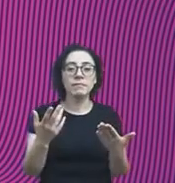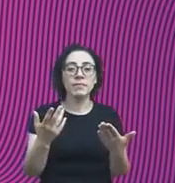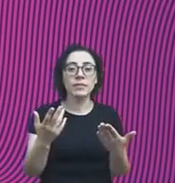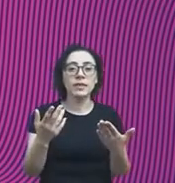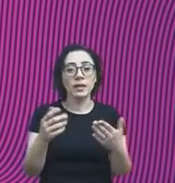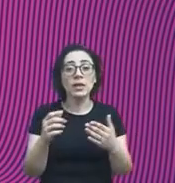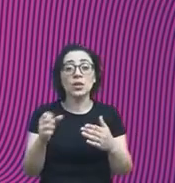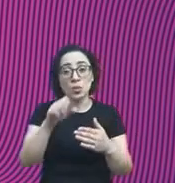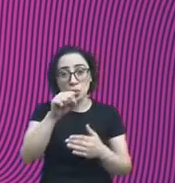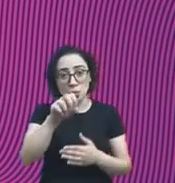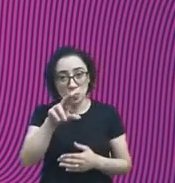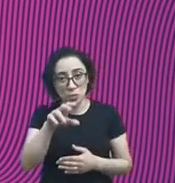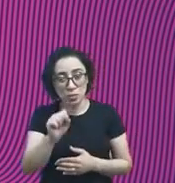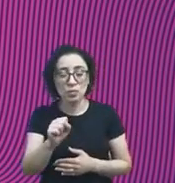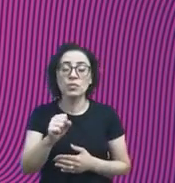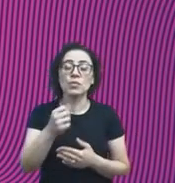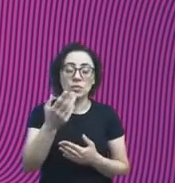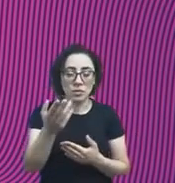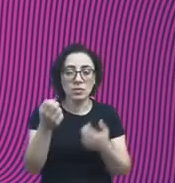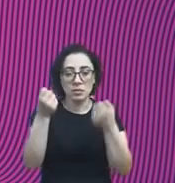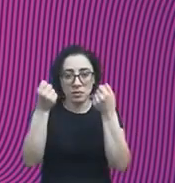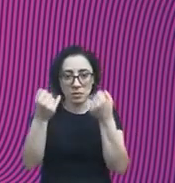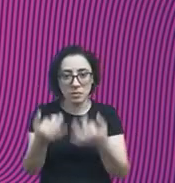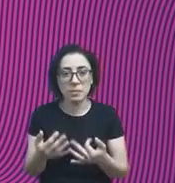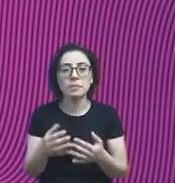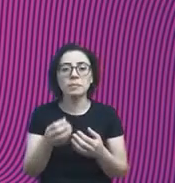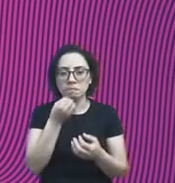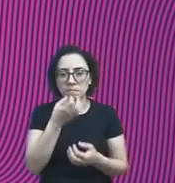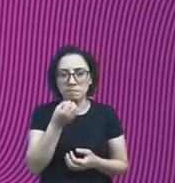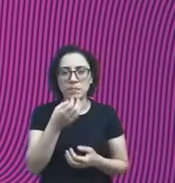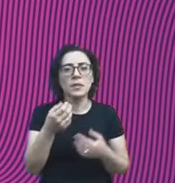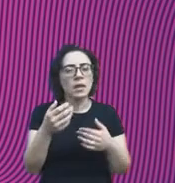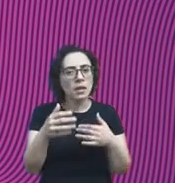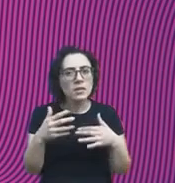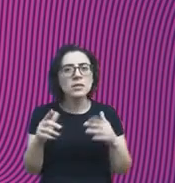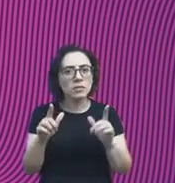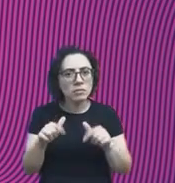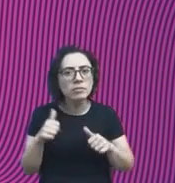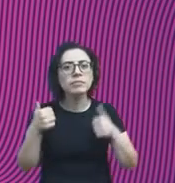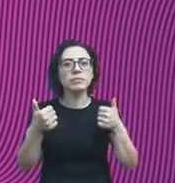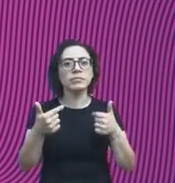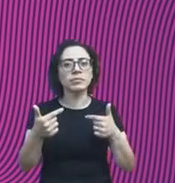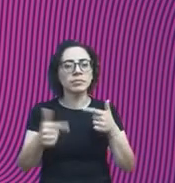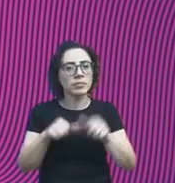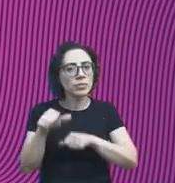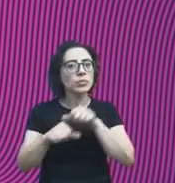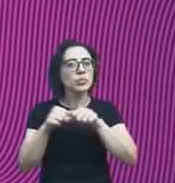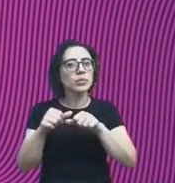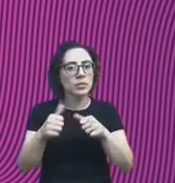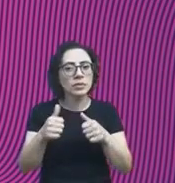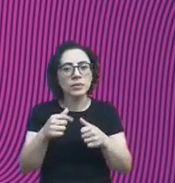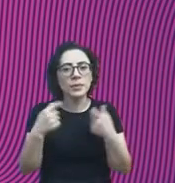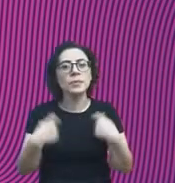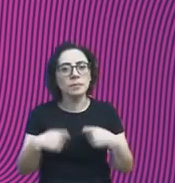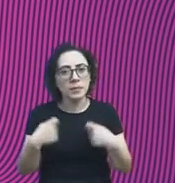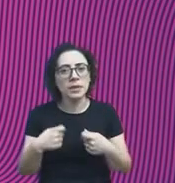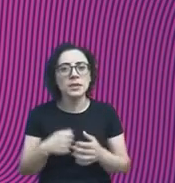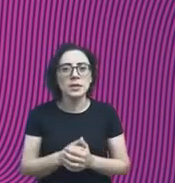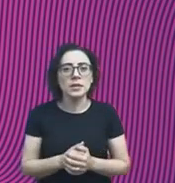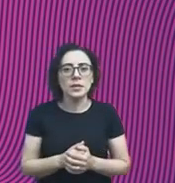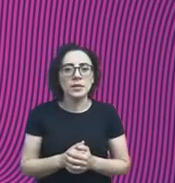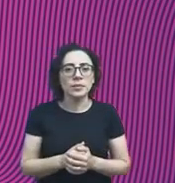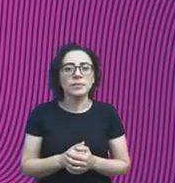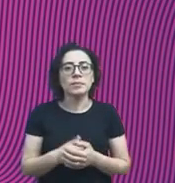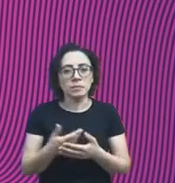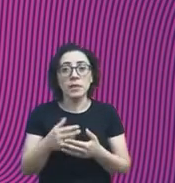gentilmente lembrou essa iniciativa, que é a única correção, não é minha, é nossa, do Renato e minha, da ANAP e da